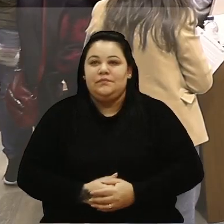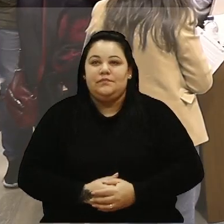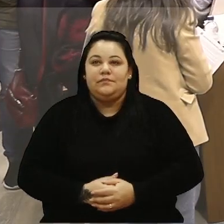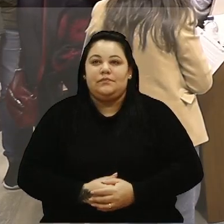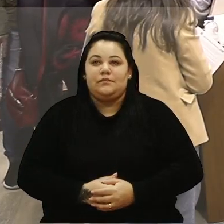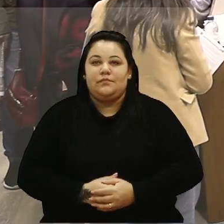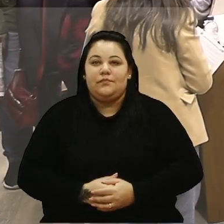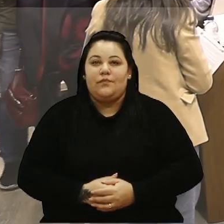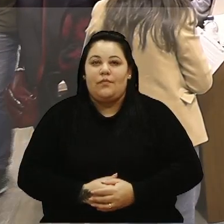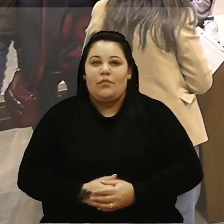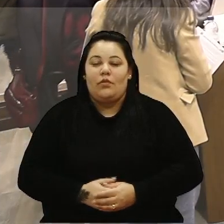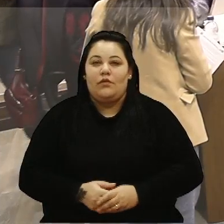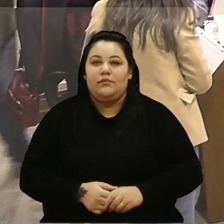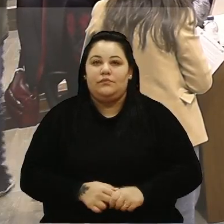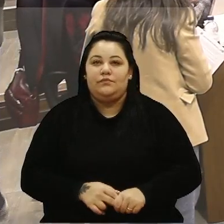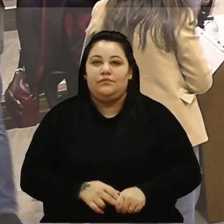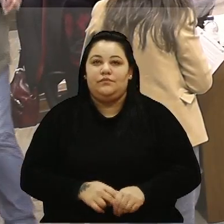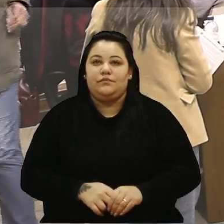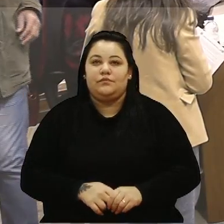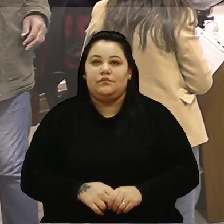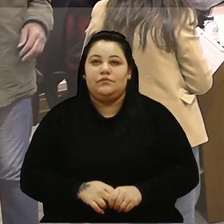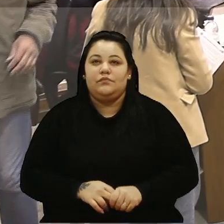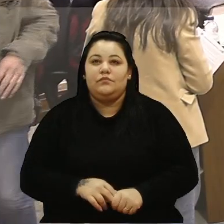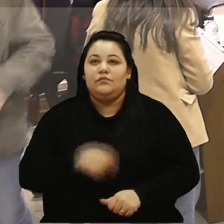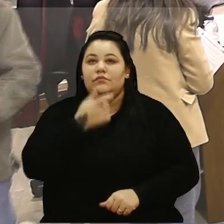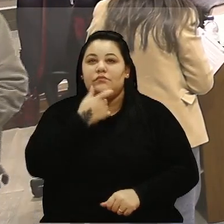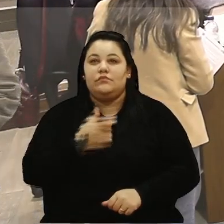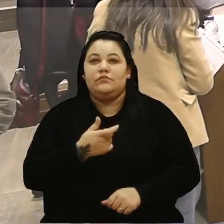Obrigado, vereadora Marisol. Com a palavra, vereador Cristiano Becker.